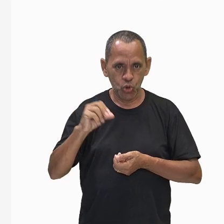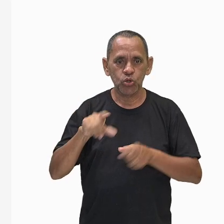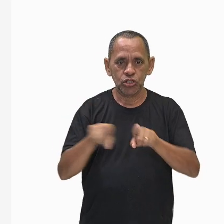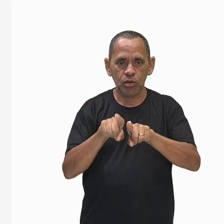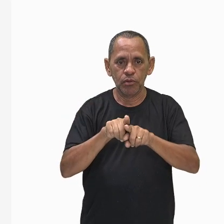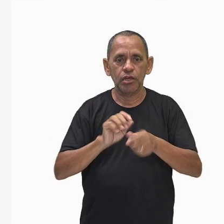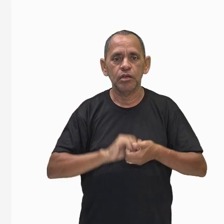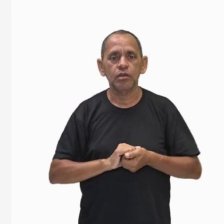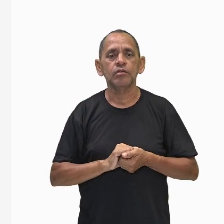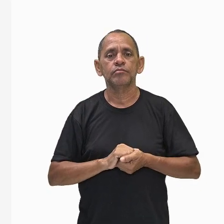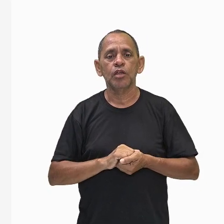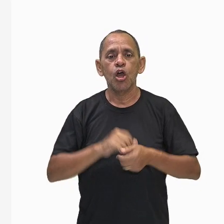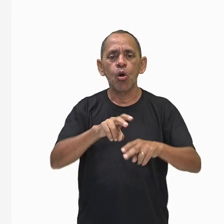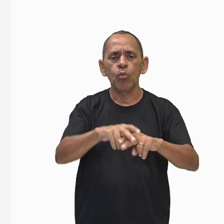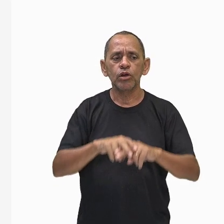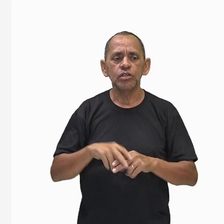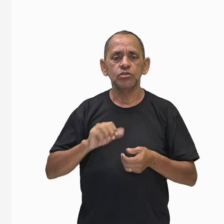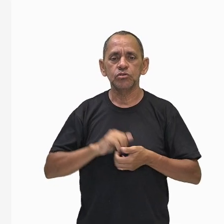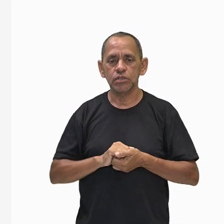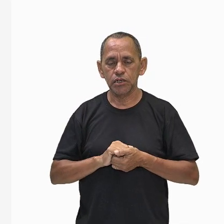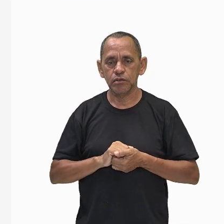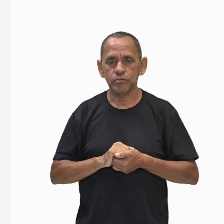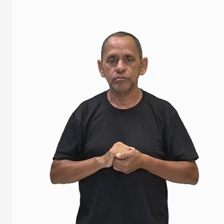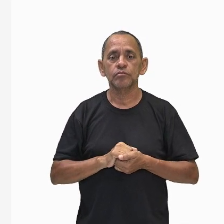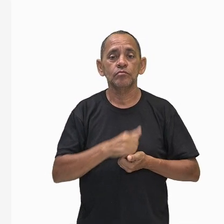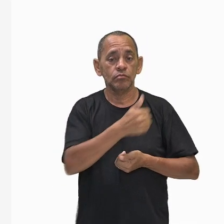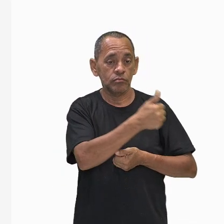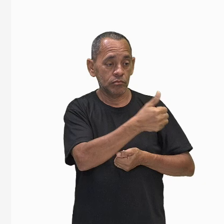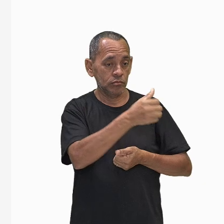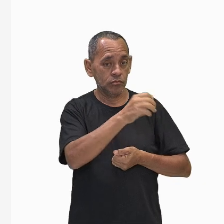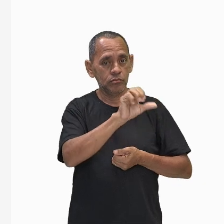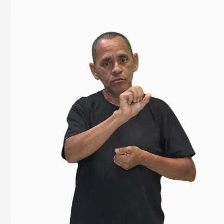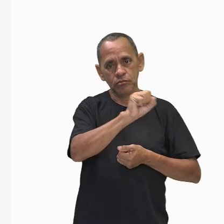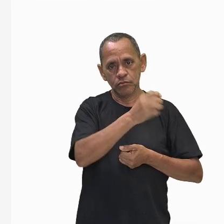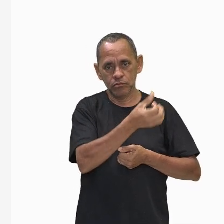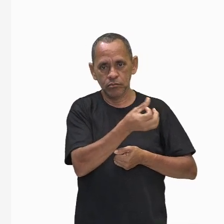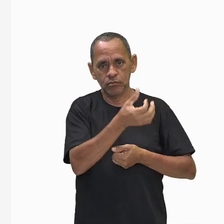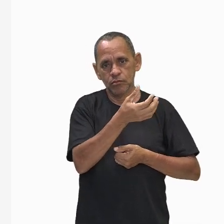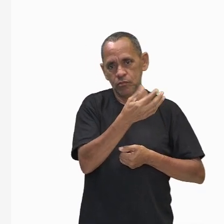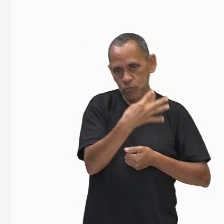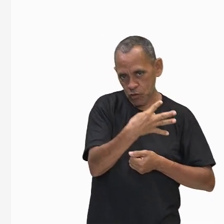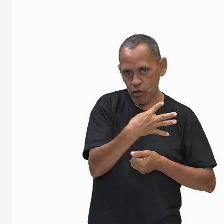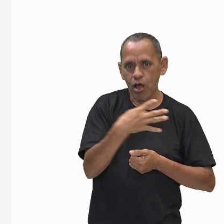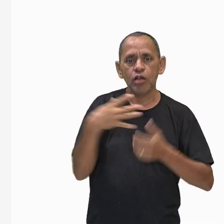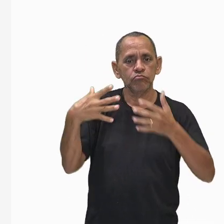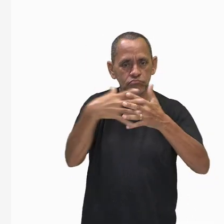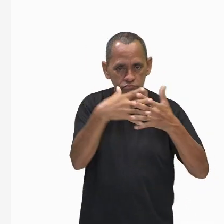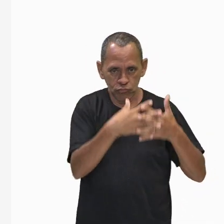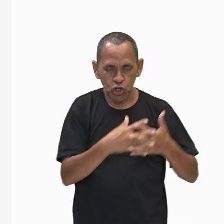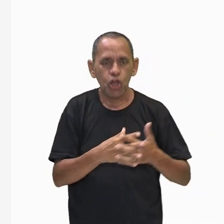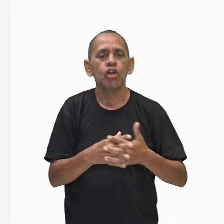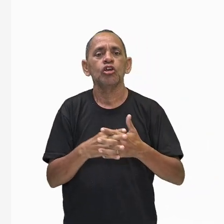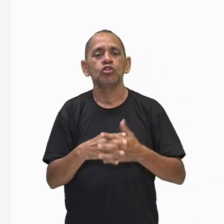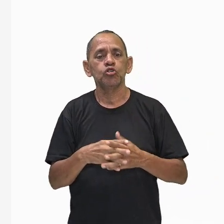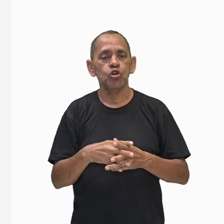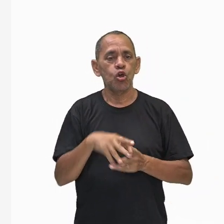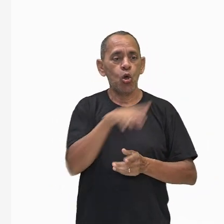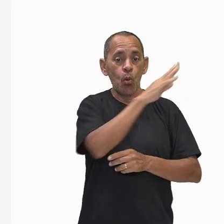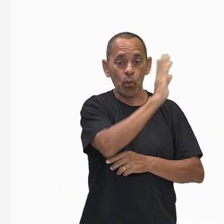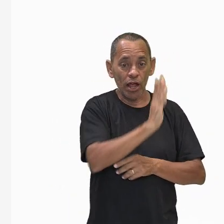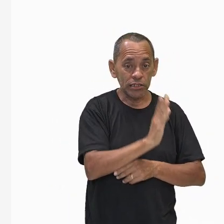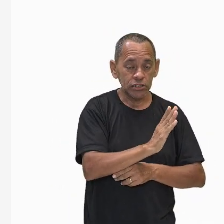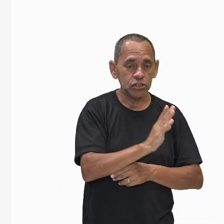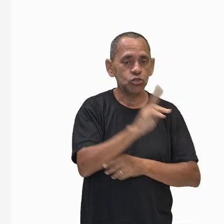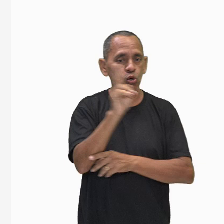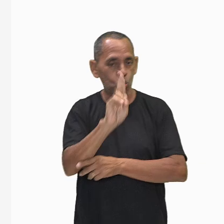Vamos lá, gente. Em 1864, o Brasil estava envolvido num conflito armado com o Uruguai. Gente,